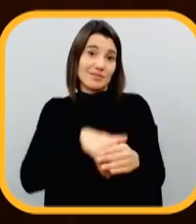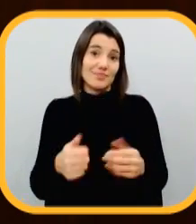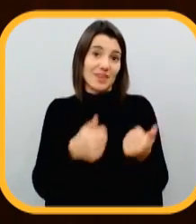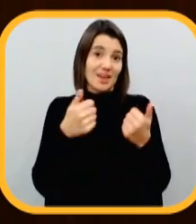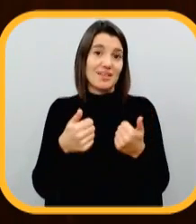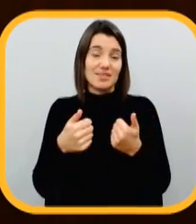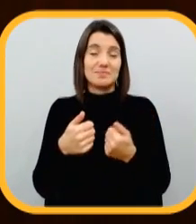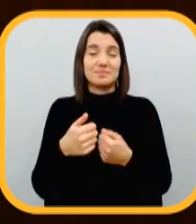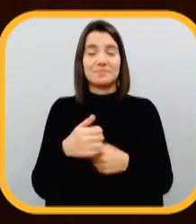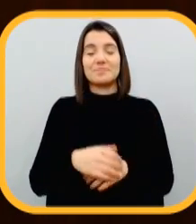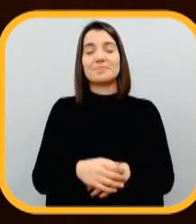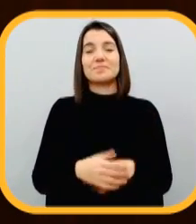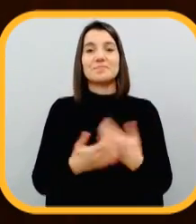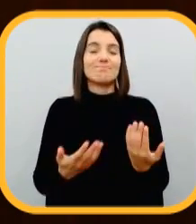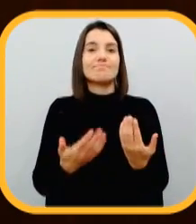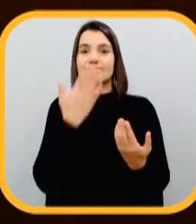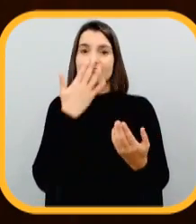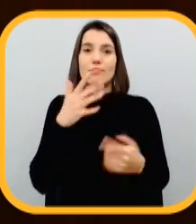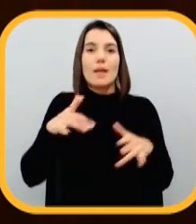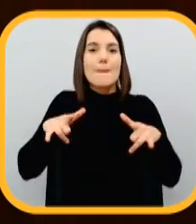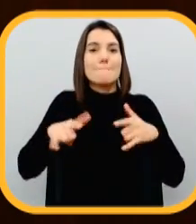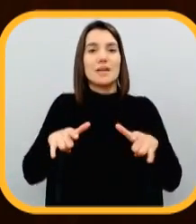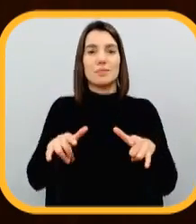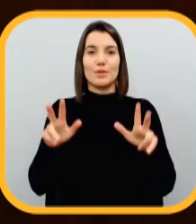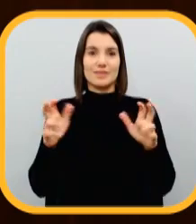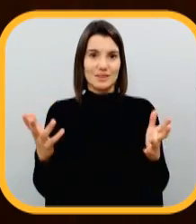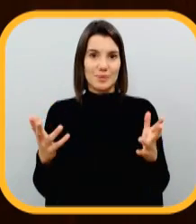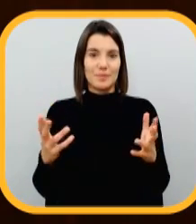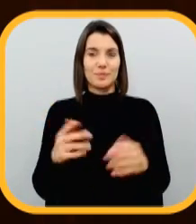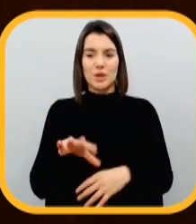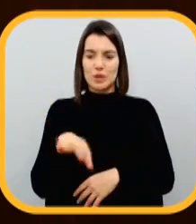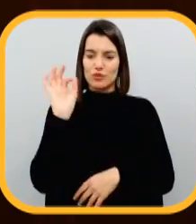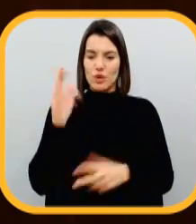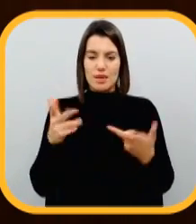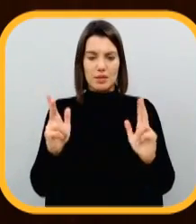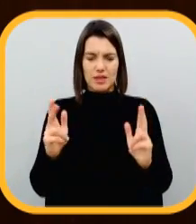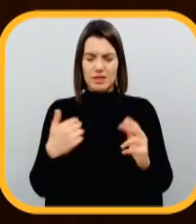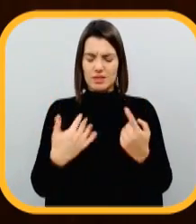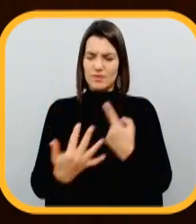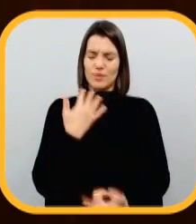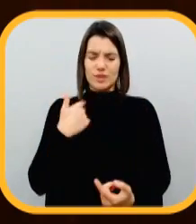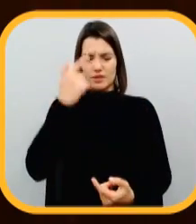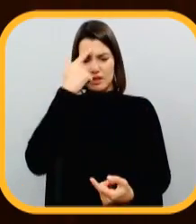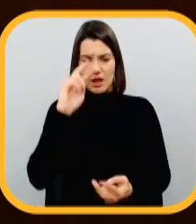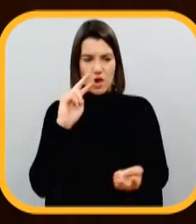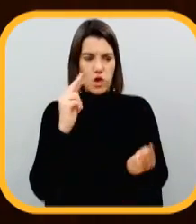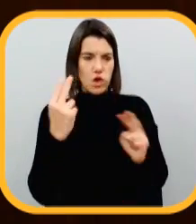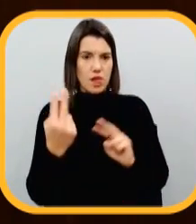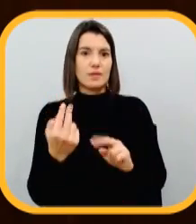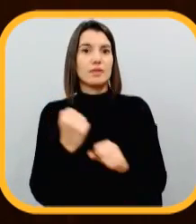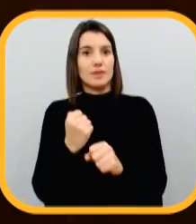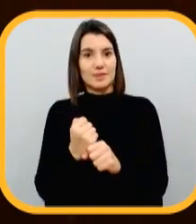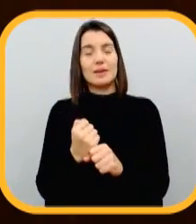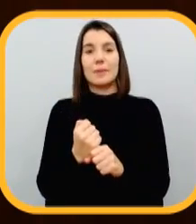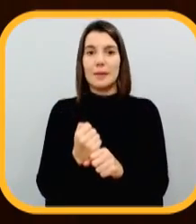candidatos presidenciais. Portanto, tudo o que tenha a ver com manipulação e a liberdade de escolha das pessoas é onde o meu